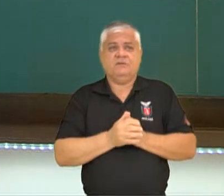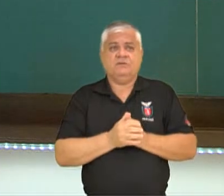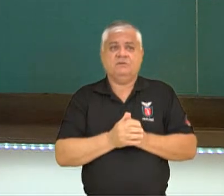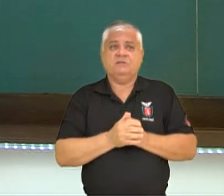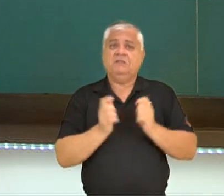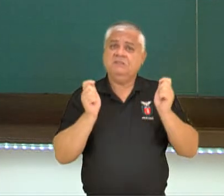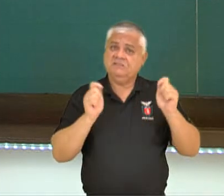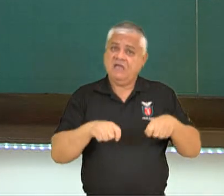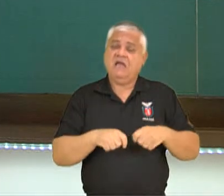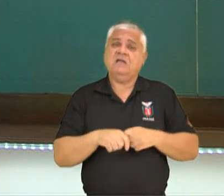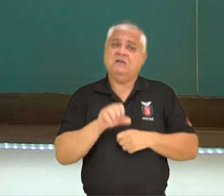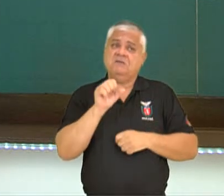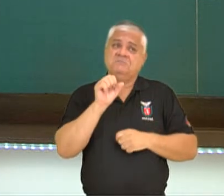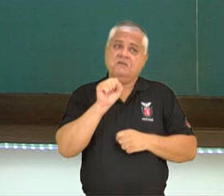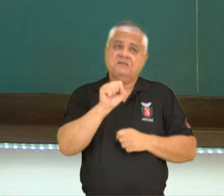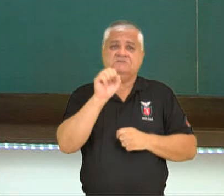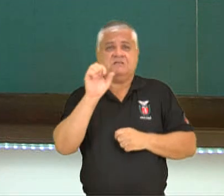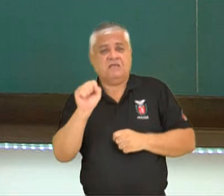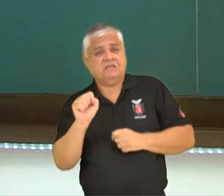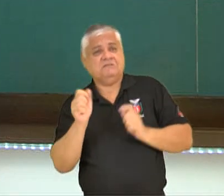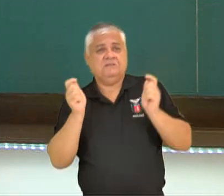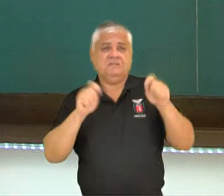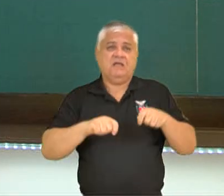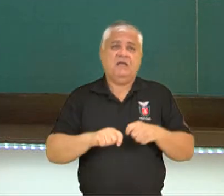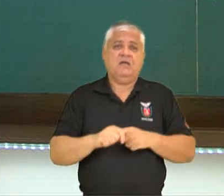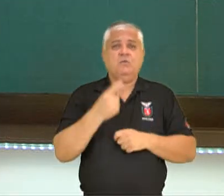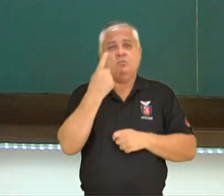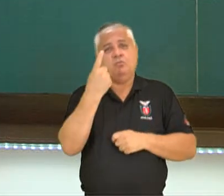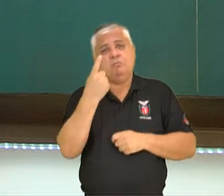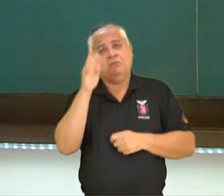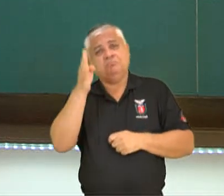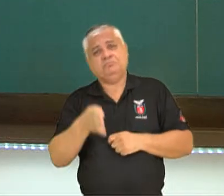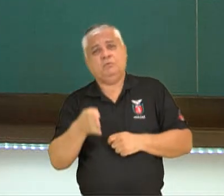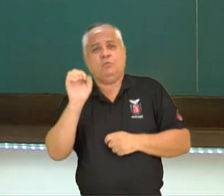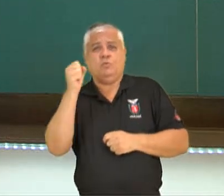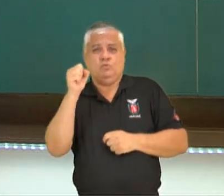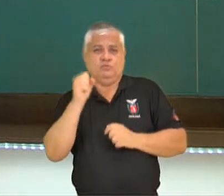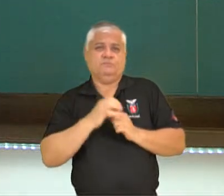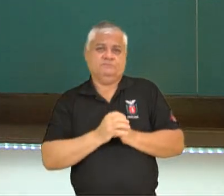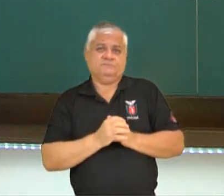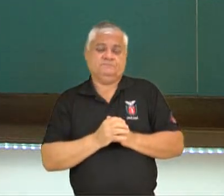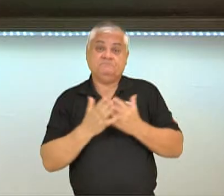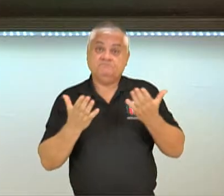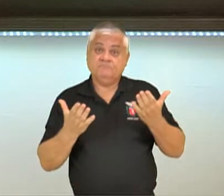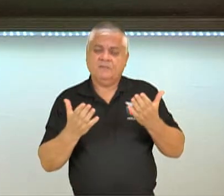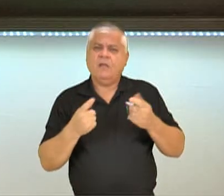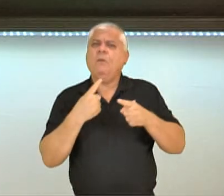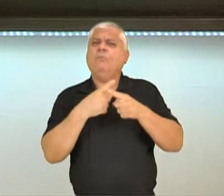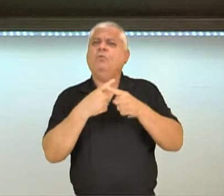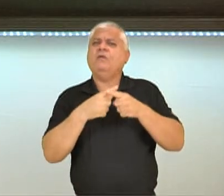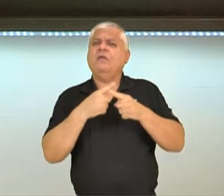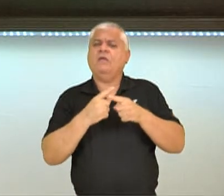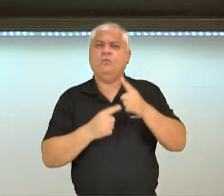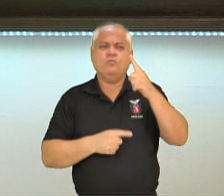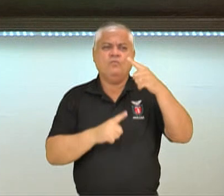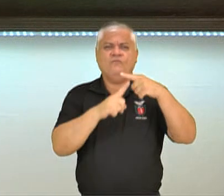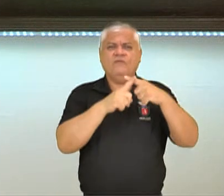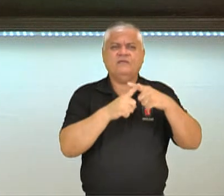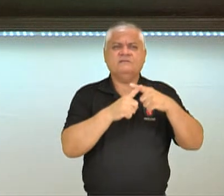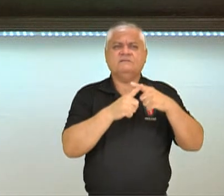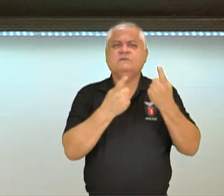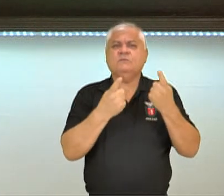tenha a doença, uma chance em 4 possíveis. Então, 1/2 vezes 1/4, 1/8. Por que vezes? Tem que lembrar,